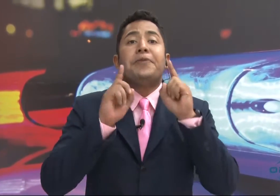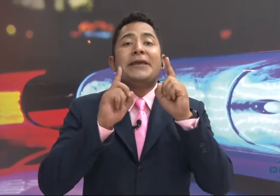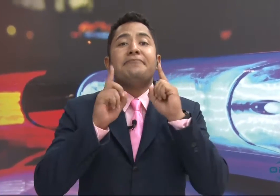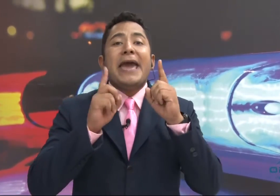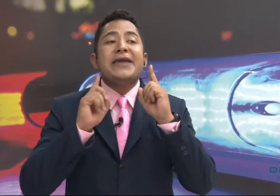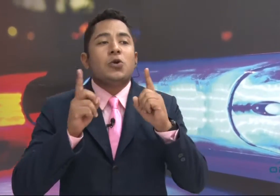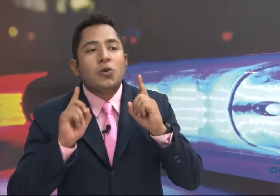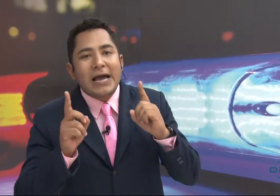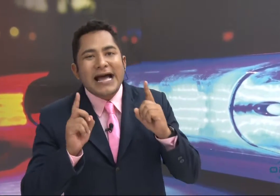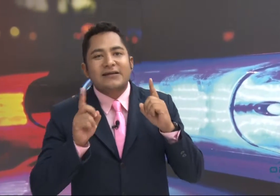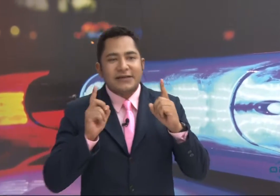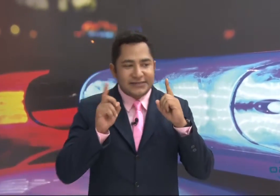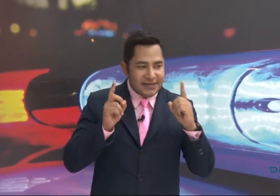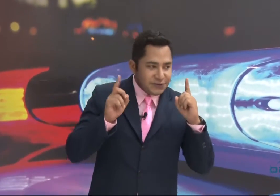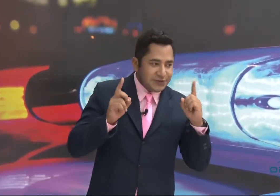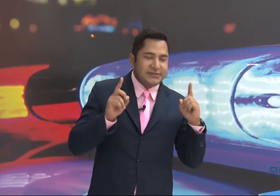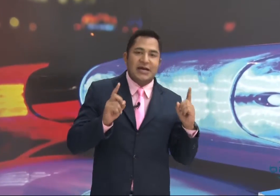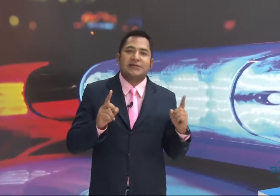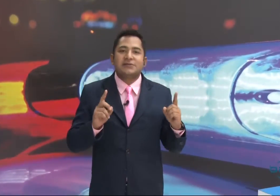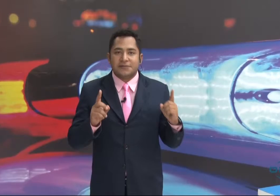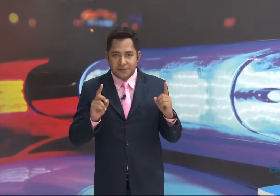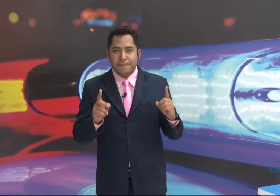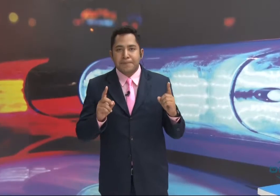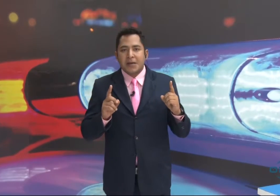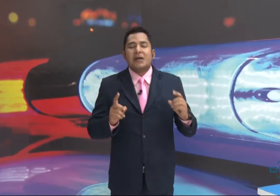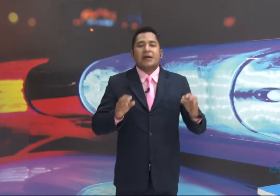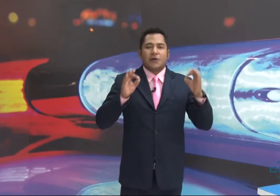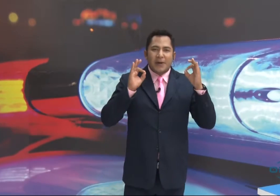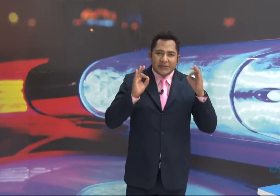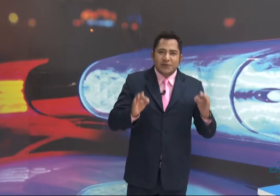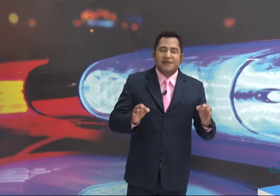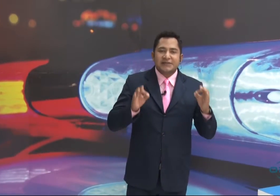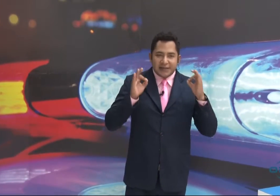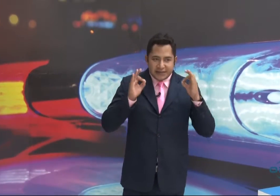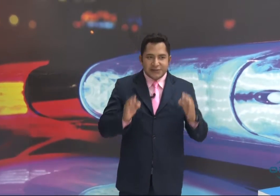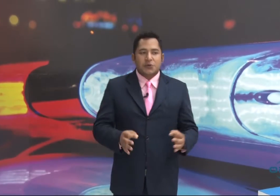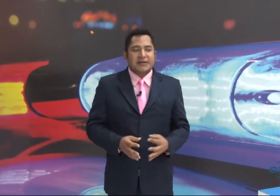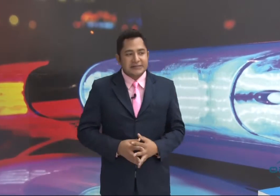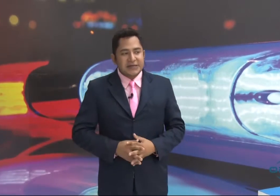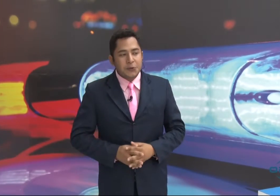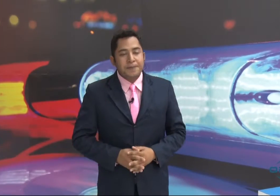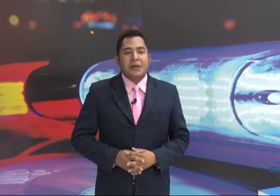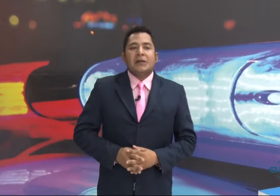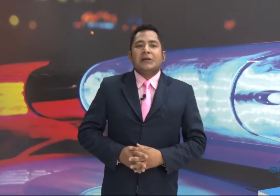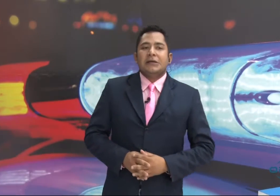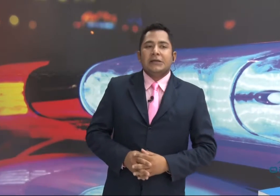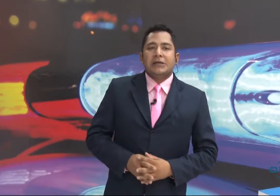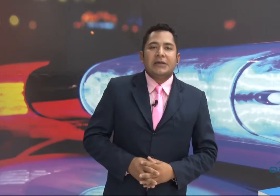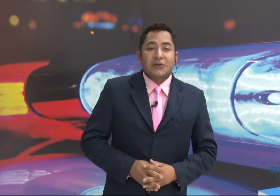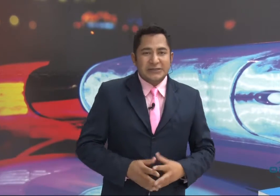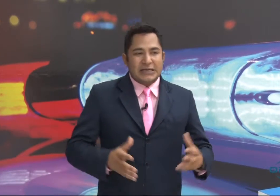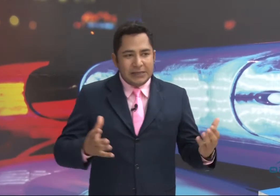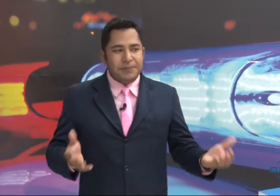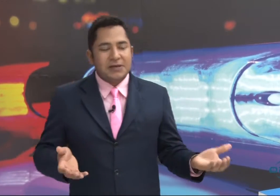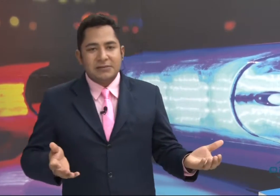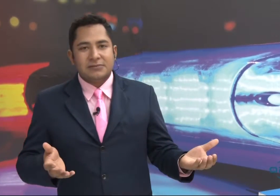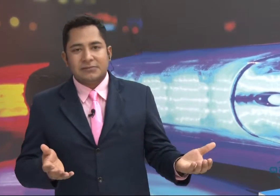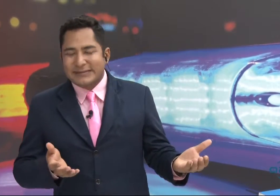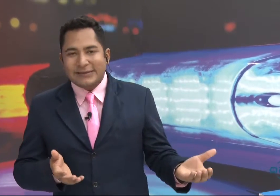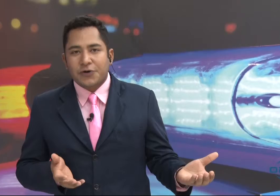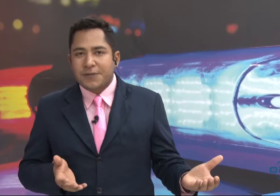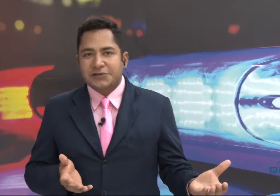o primeiro lugar nas redes sociais. Viu? Quero mais uma vez agradecer de coração. E a nossa